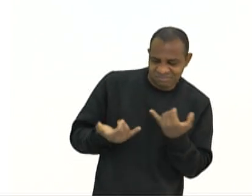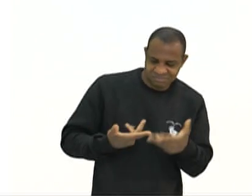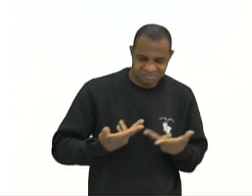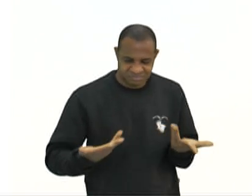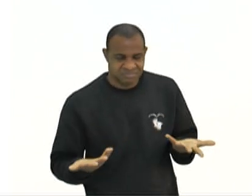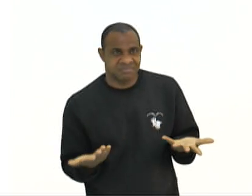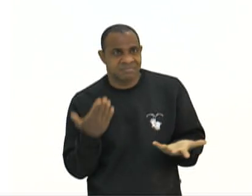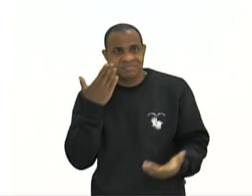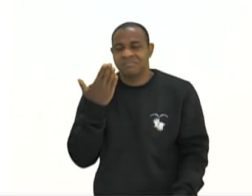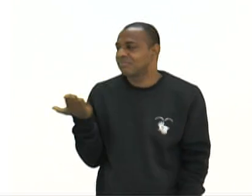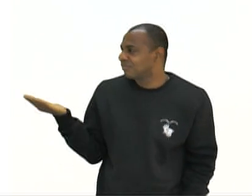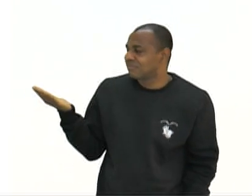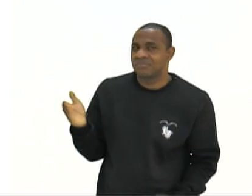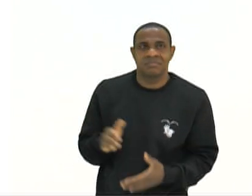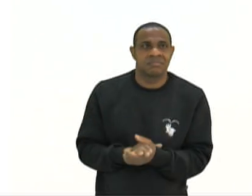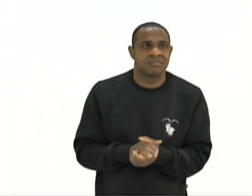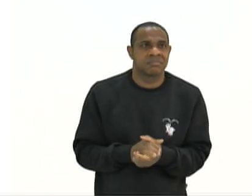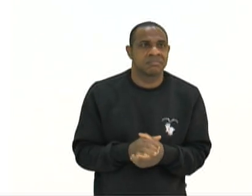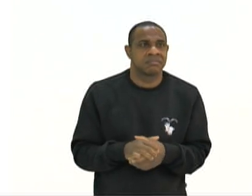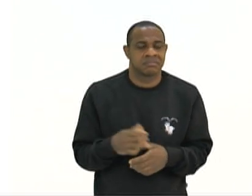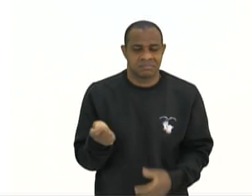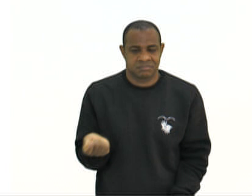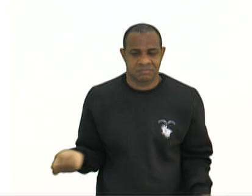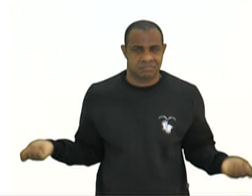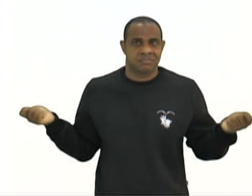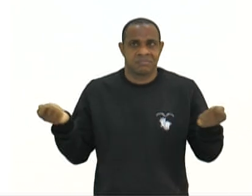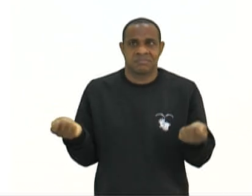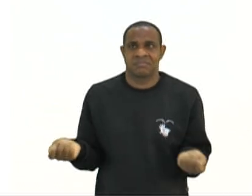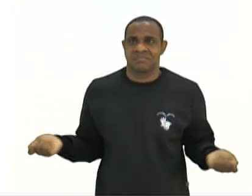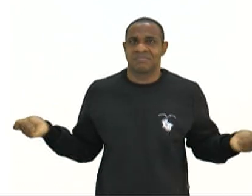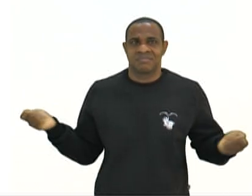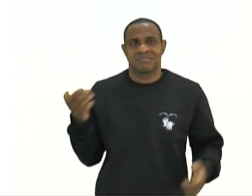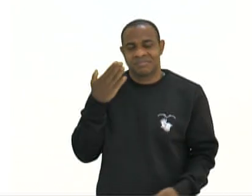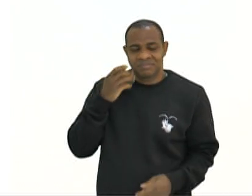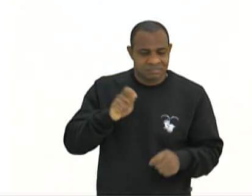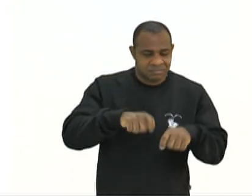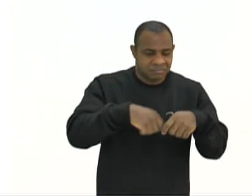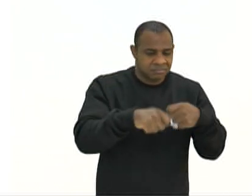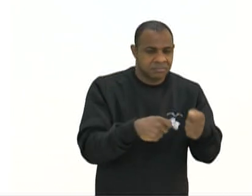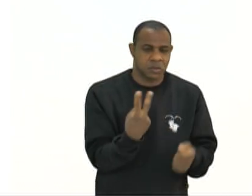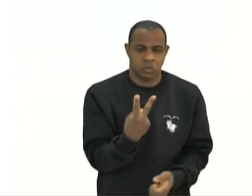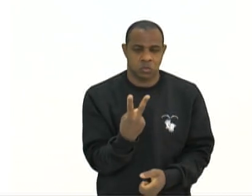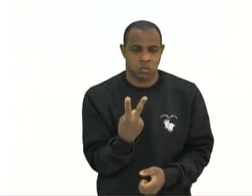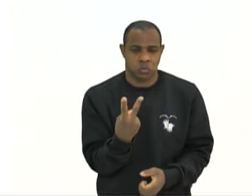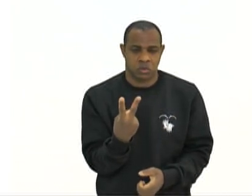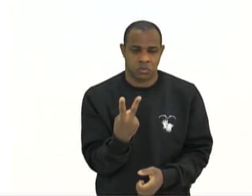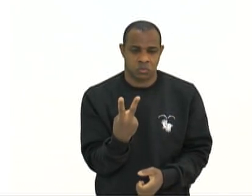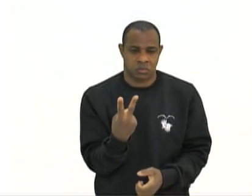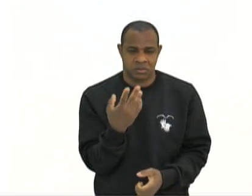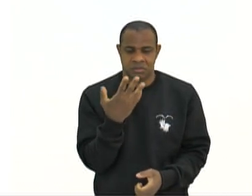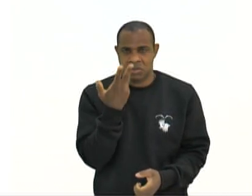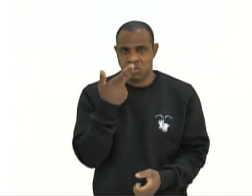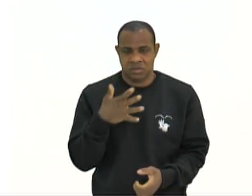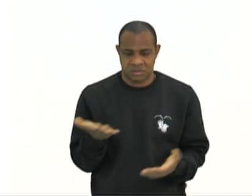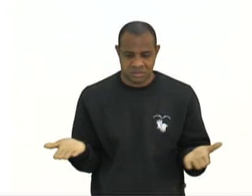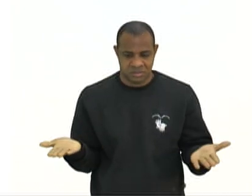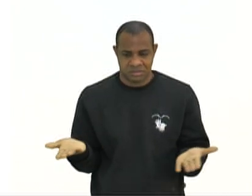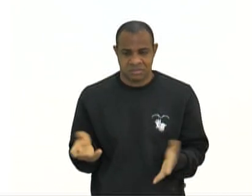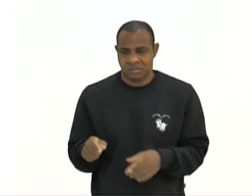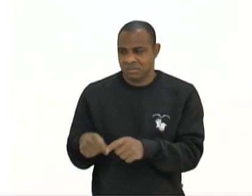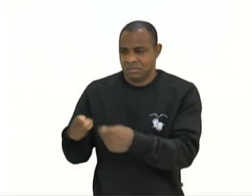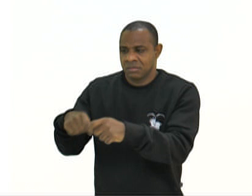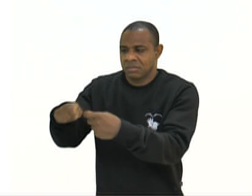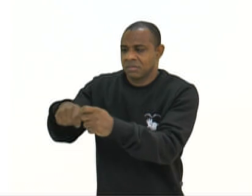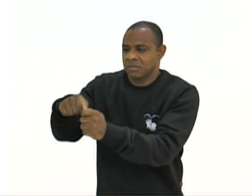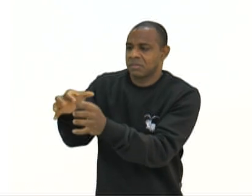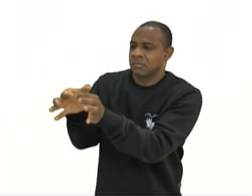das ideias que tem ali que a criança faz é pular corda. Muitas vezes são apenas 2 crianças que tem. Então, você amarra uma